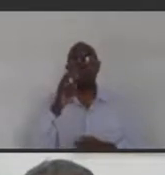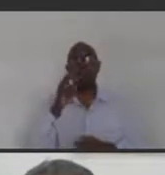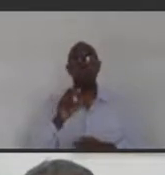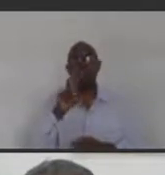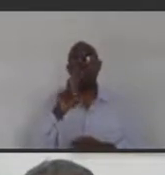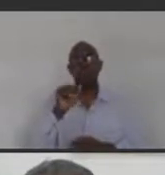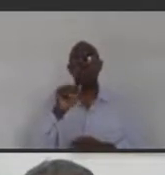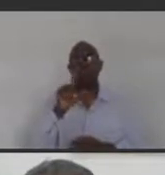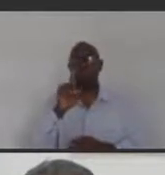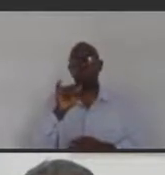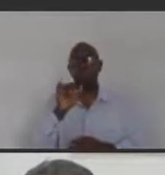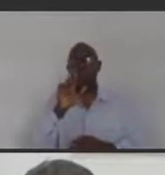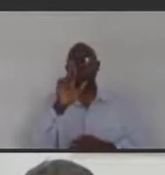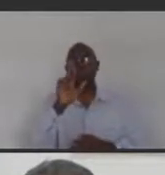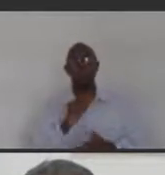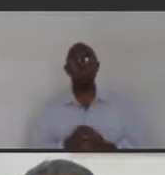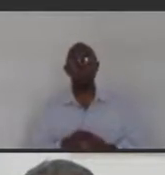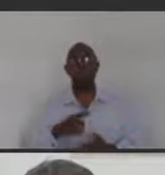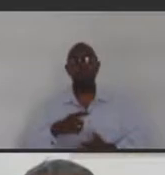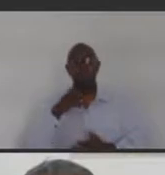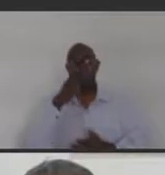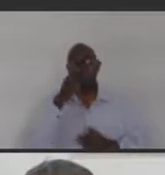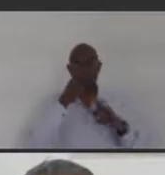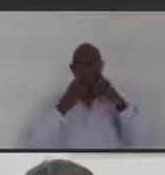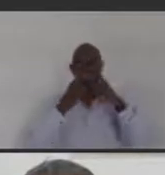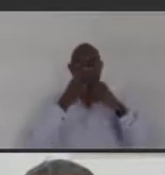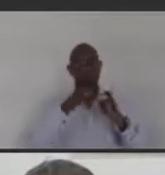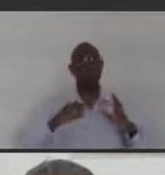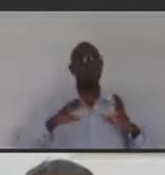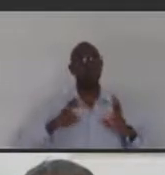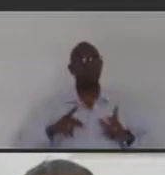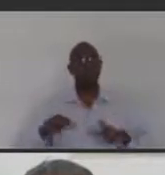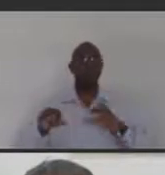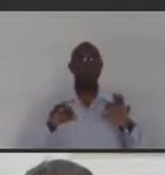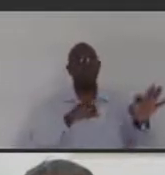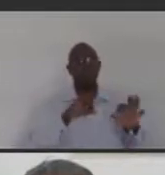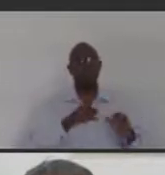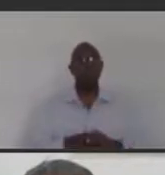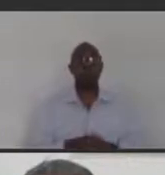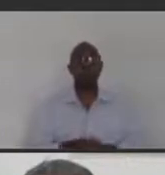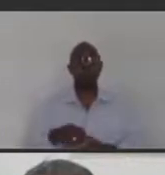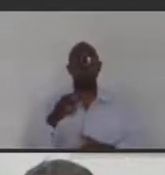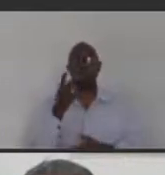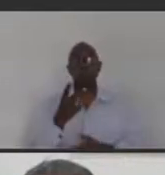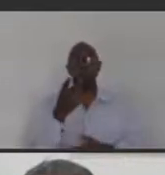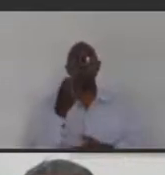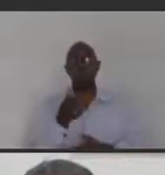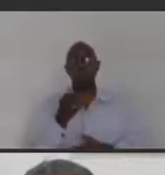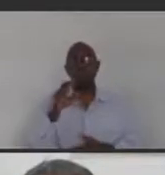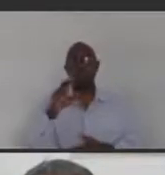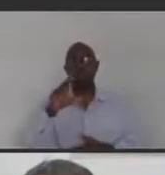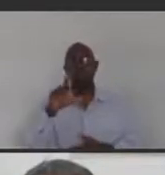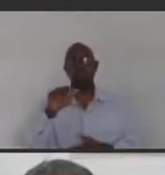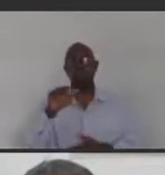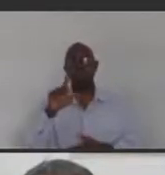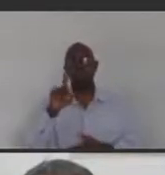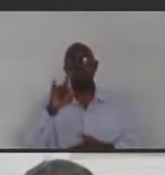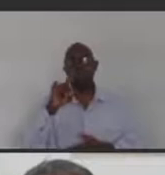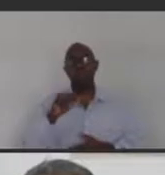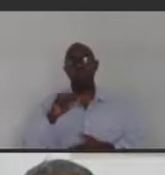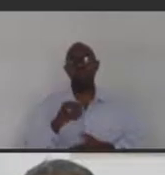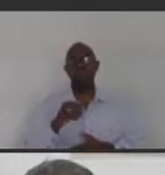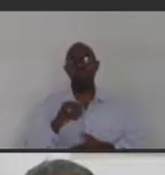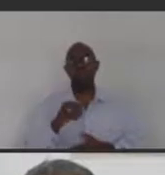Oliveira, retirada de lixo, indicação 4.026, vereador Cláudio Mescan, construção de lombada,